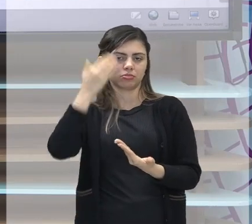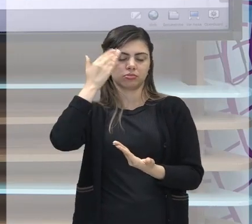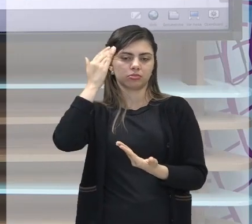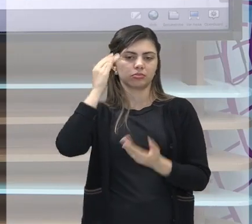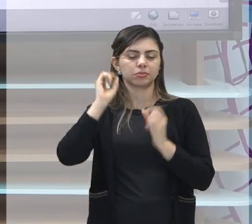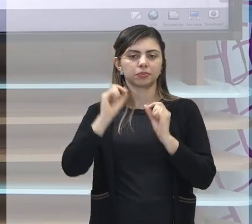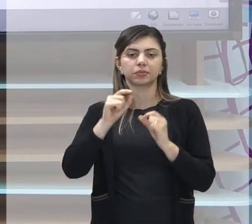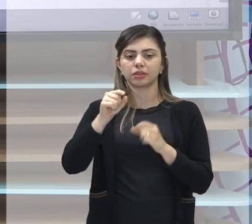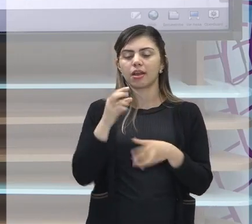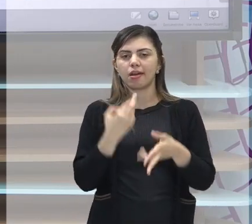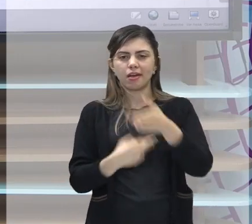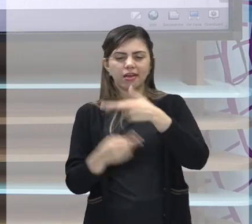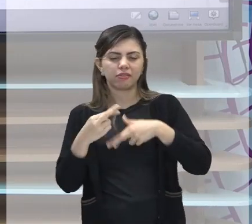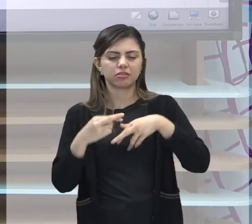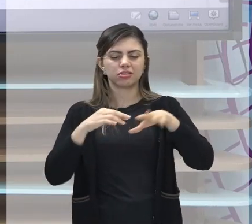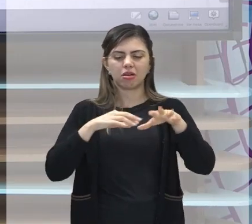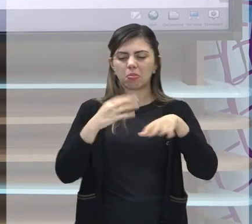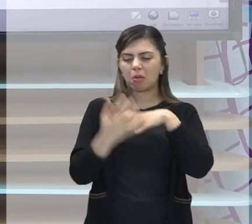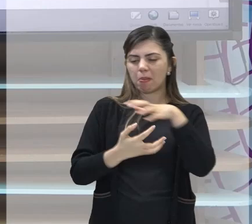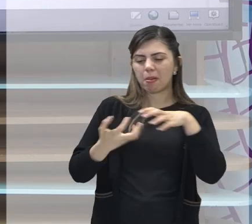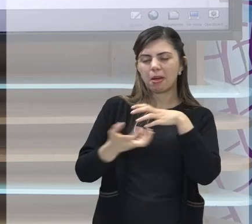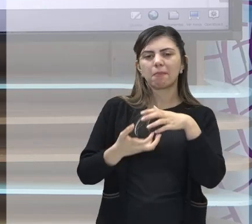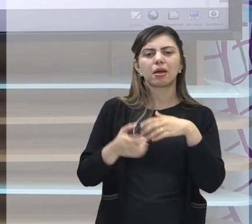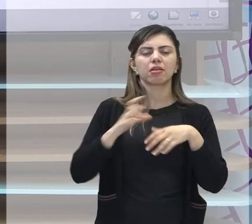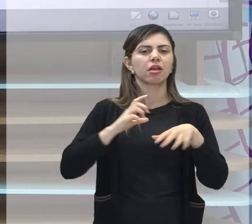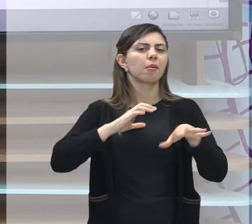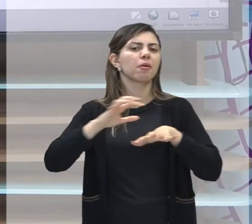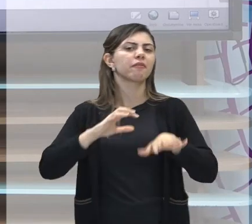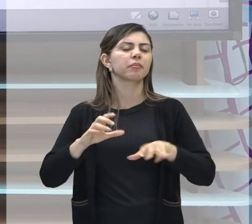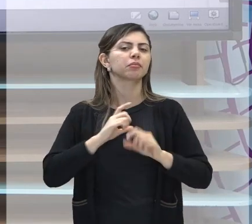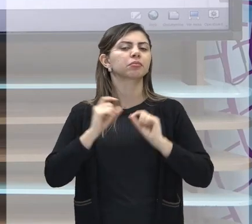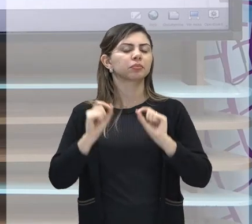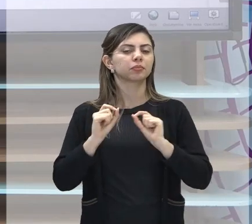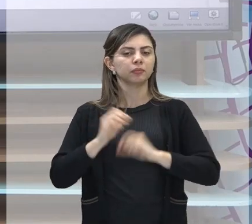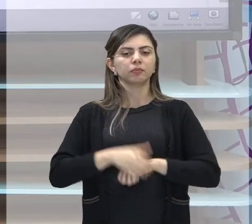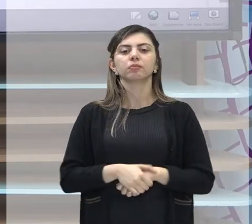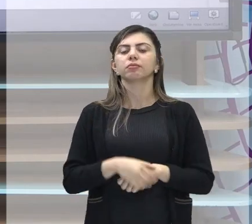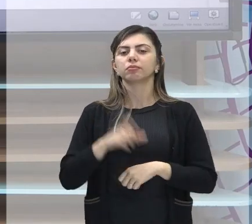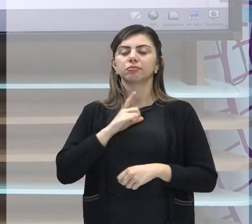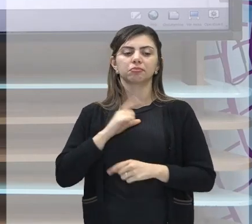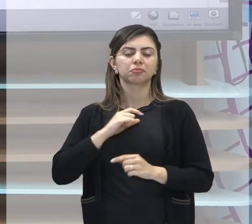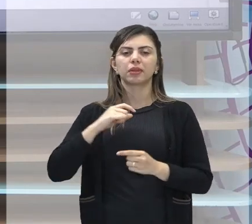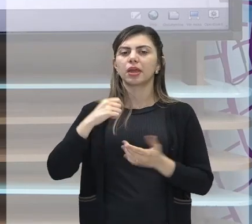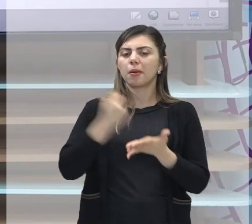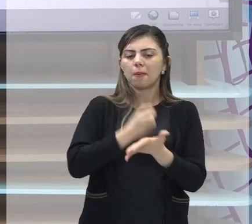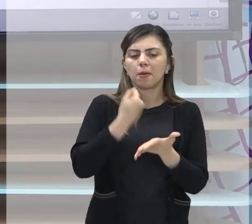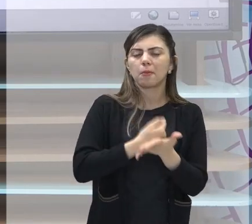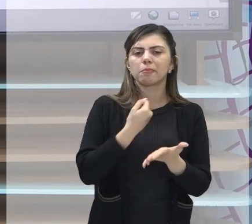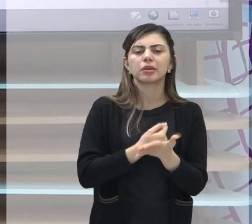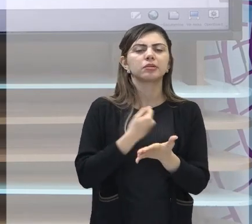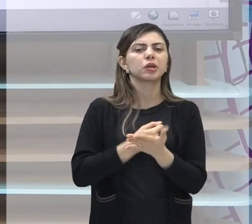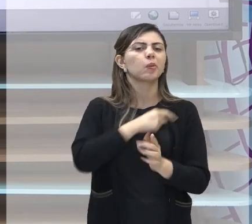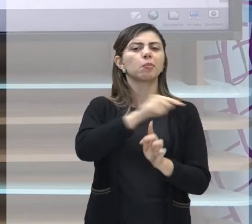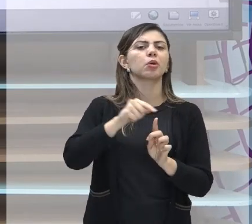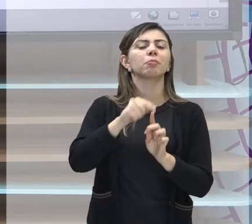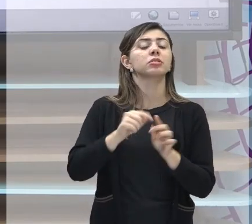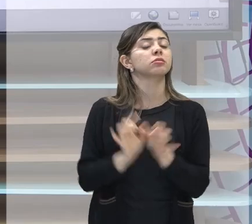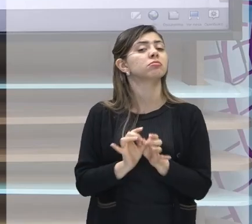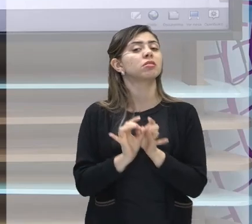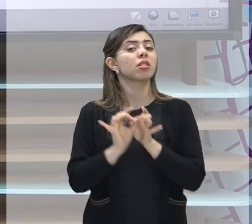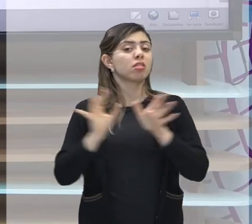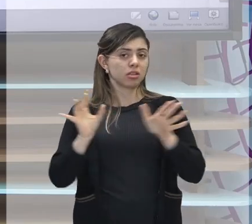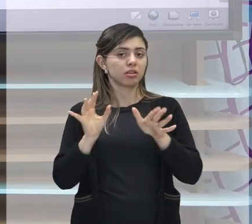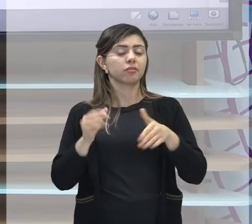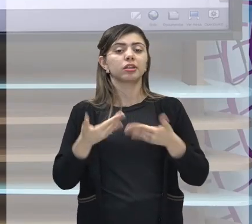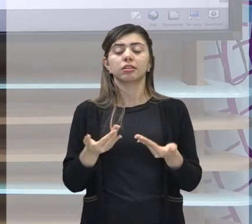esses movimentos são movimentos que, de um modo geral, lutam em prol da liberdade